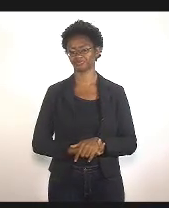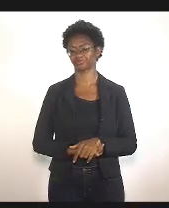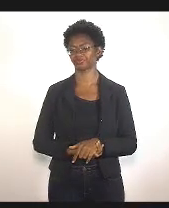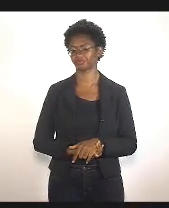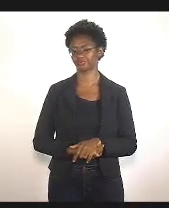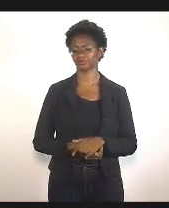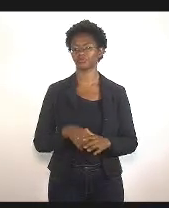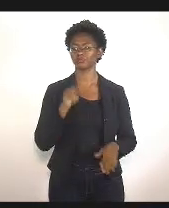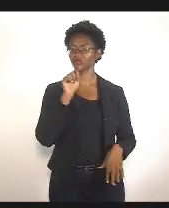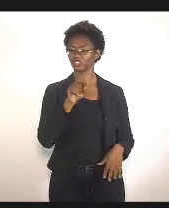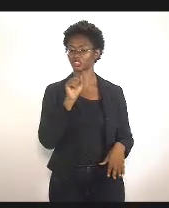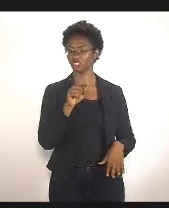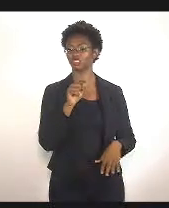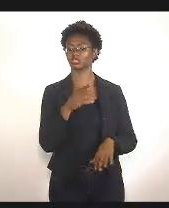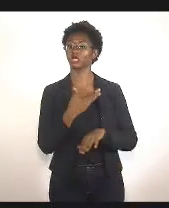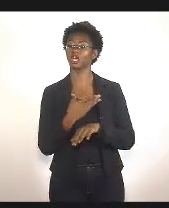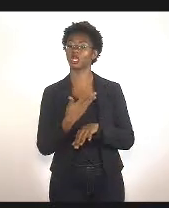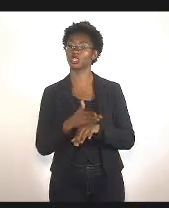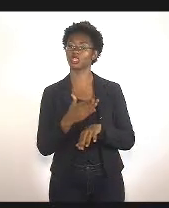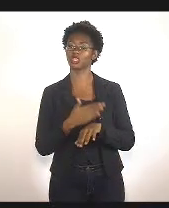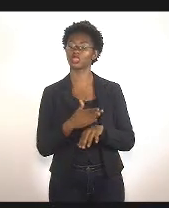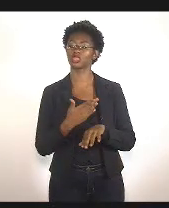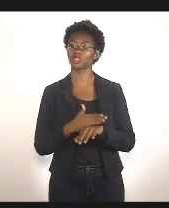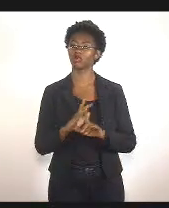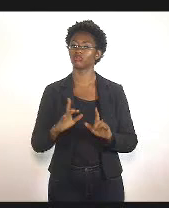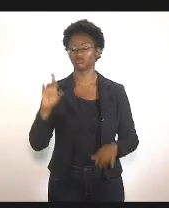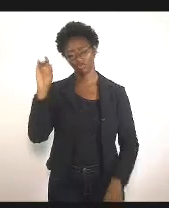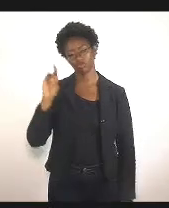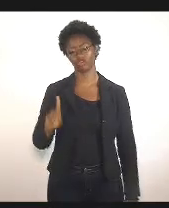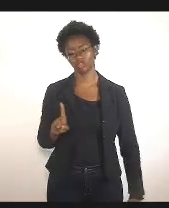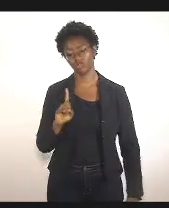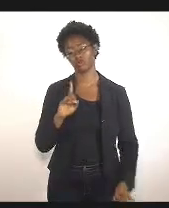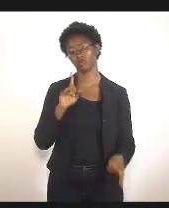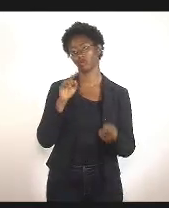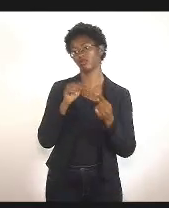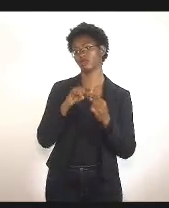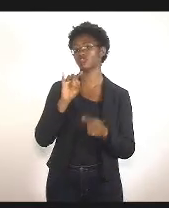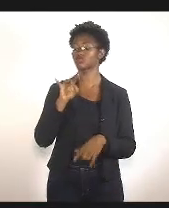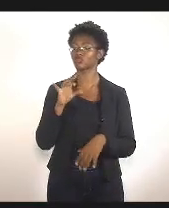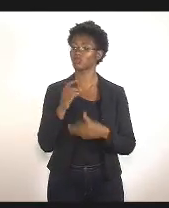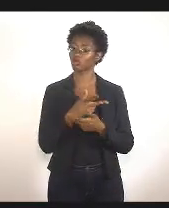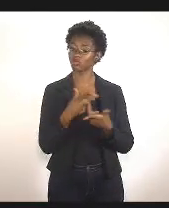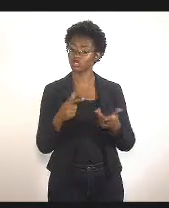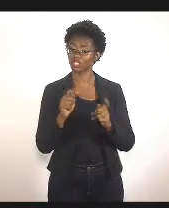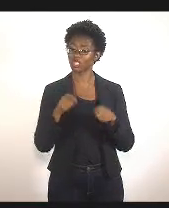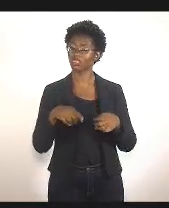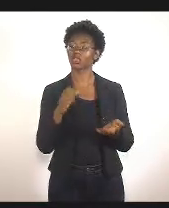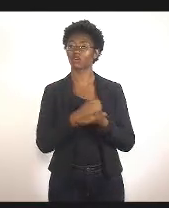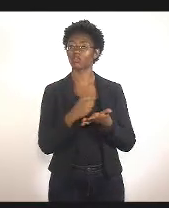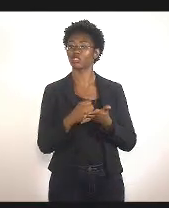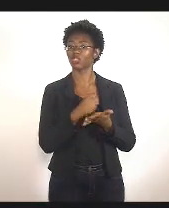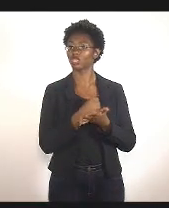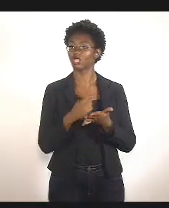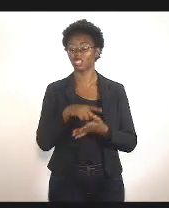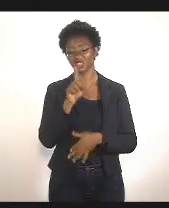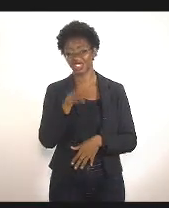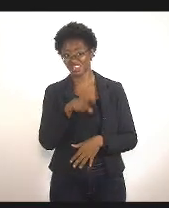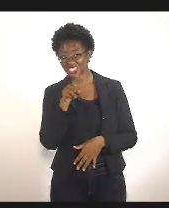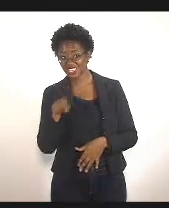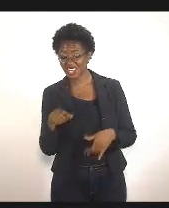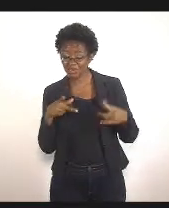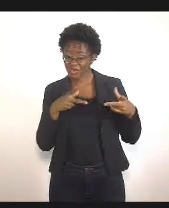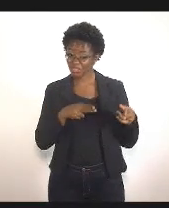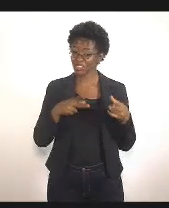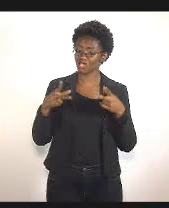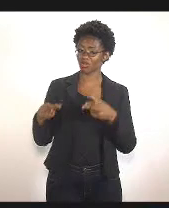o exercício desse direito estaria condicionado aos serviços e produtos possam ser contratados pelo mesmo meio de cancelamento